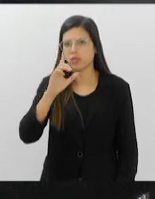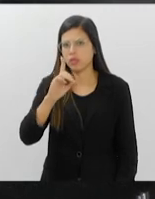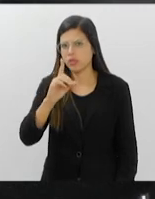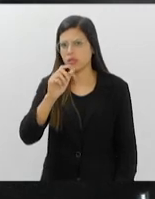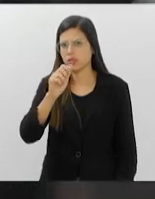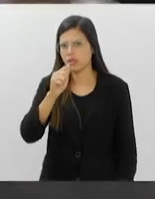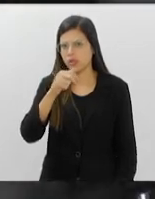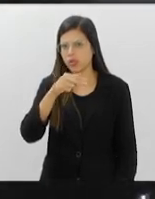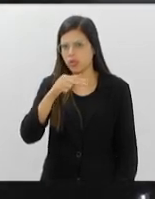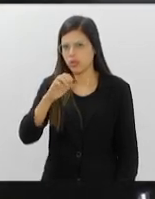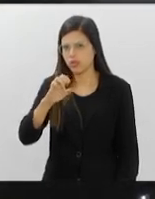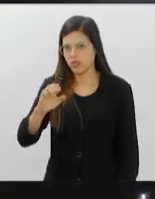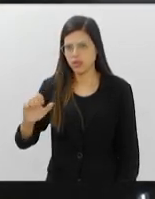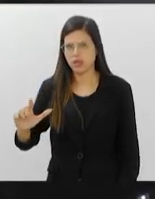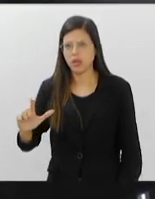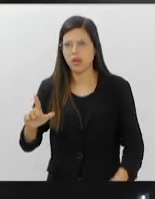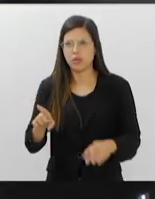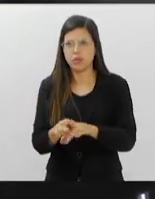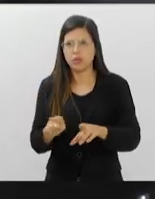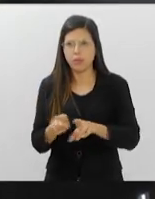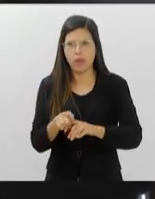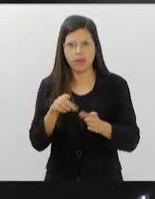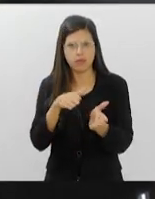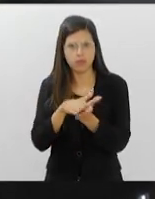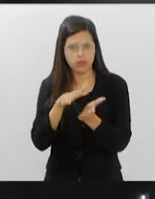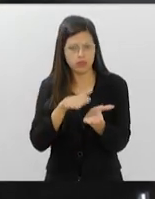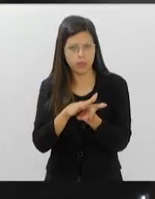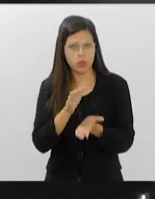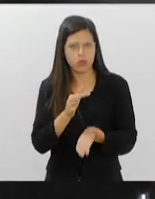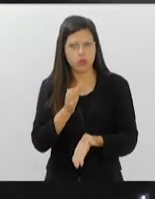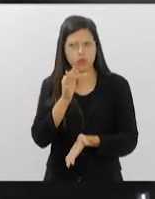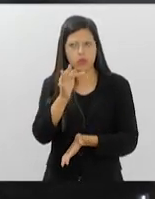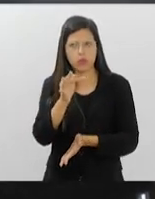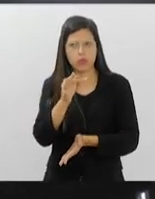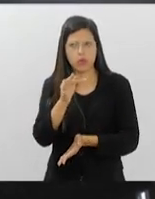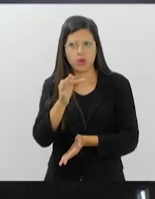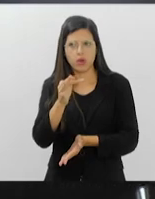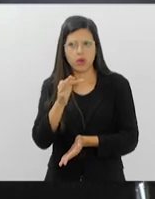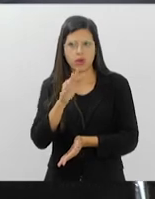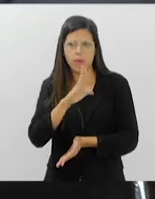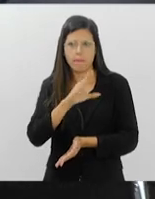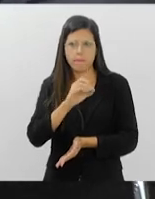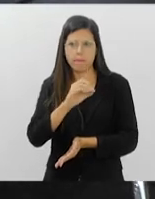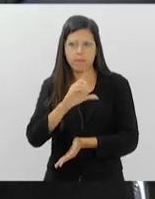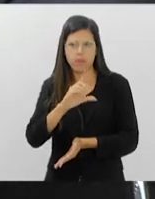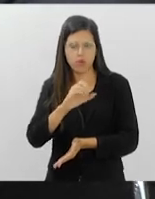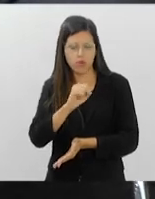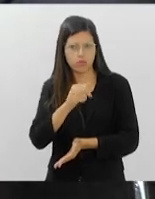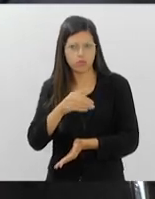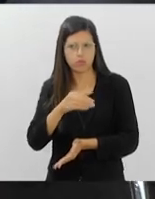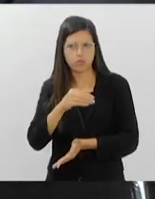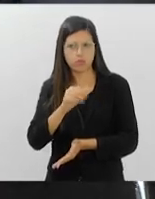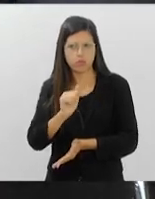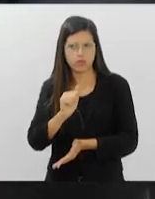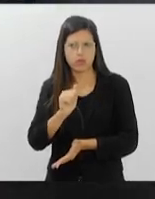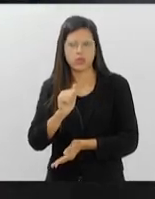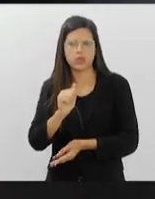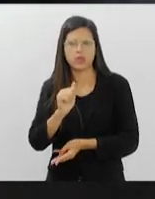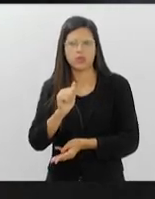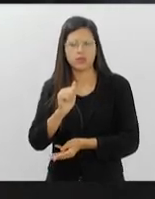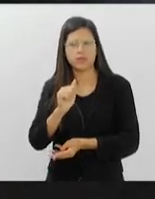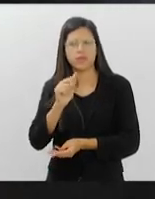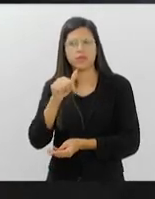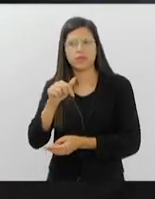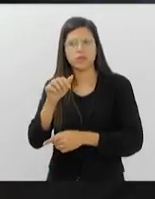eu fui ao lançamento da futura bolsa, futura porque não existe ainda, de valores do Estado do Rio de Janeiro,